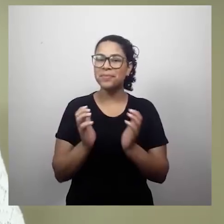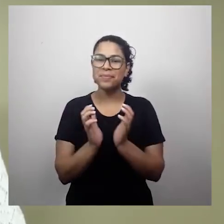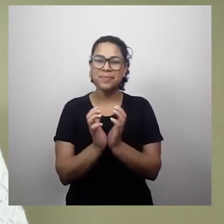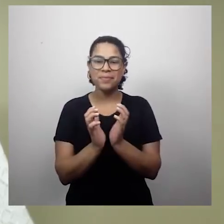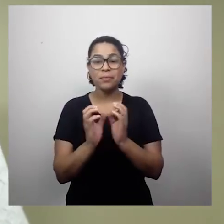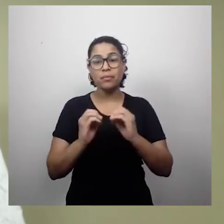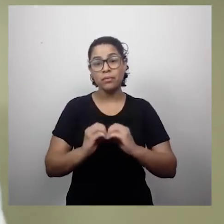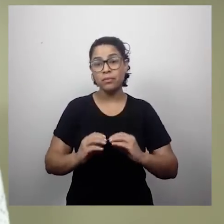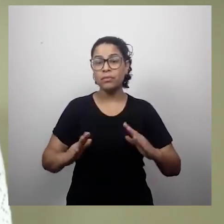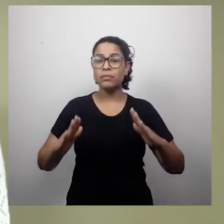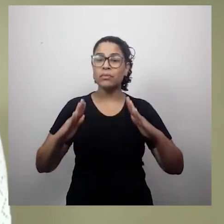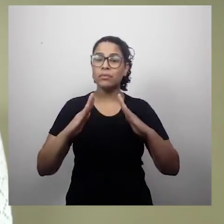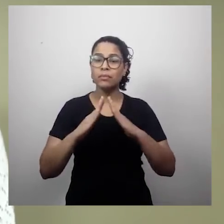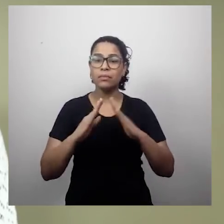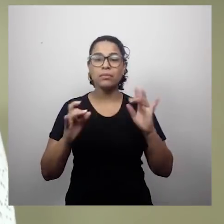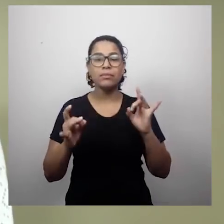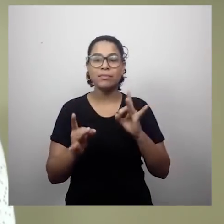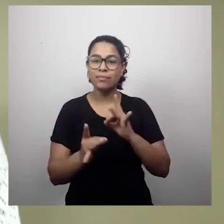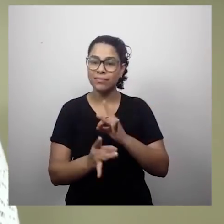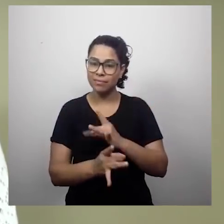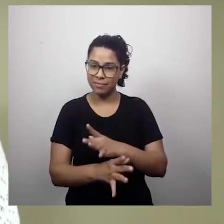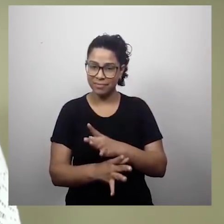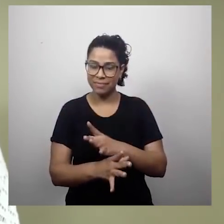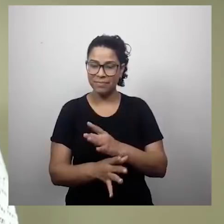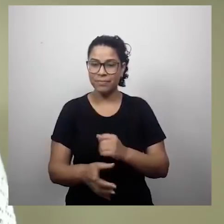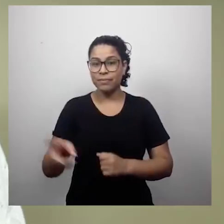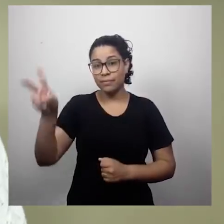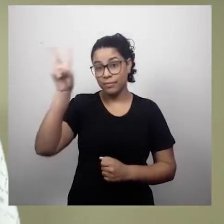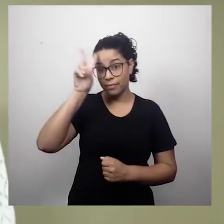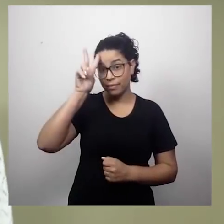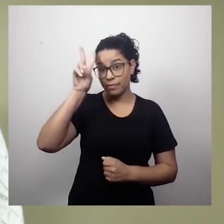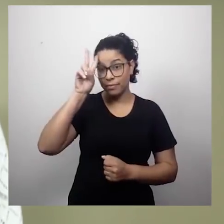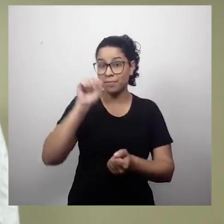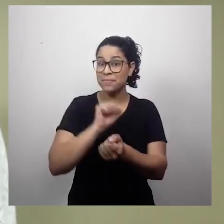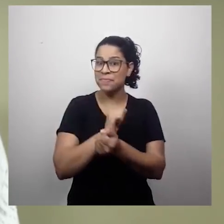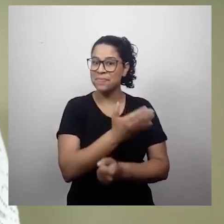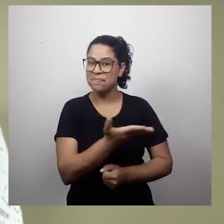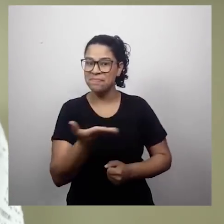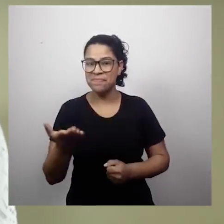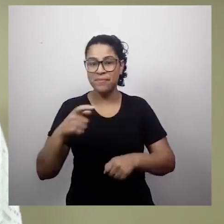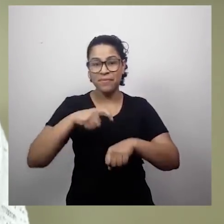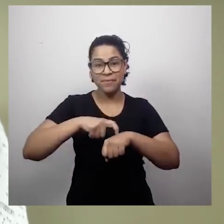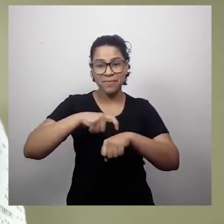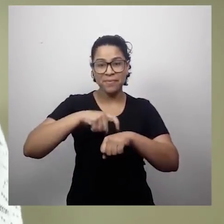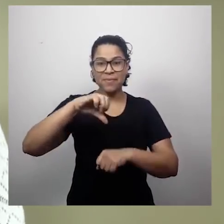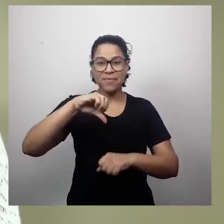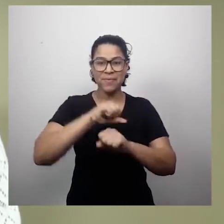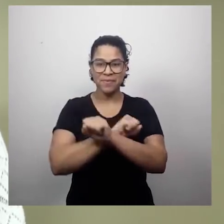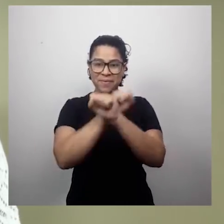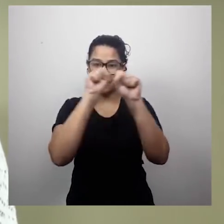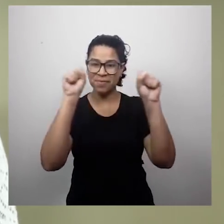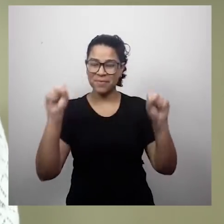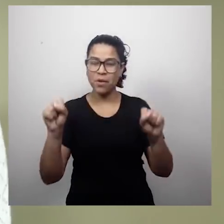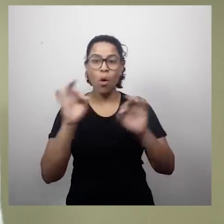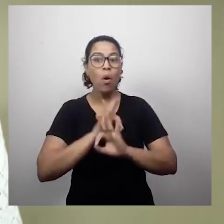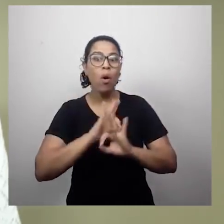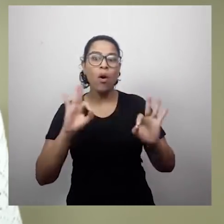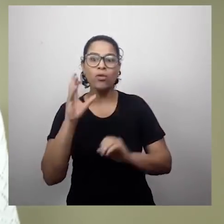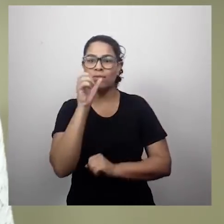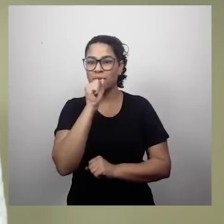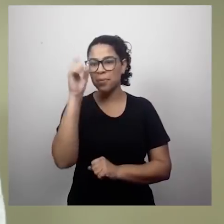Isso aí, turminha, esse foi mais um Saberes em Casa. Segunda-feira eu espero vocês às 9 da manhã.